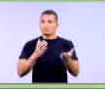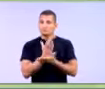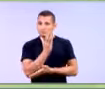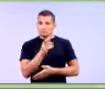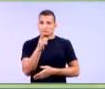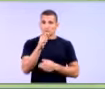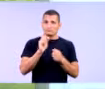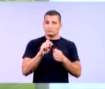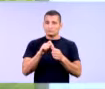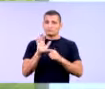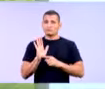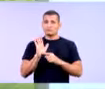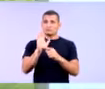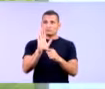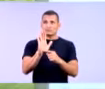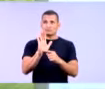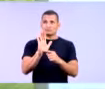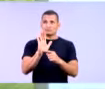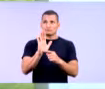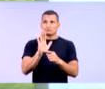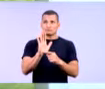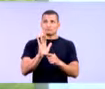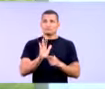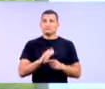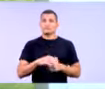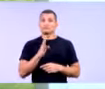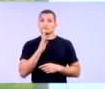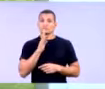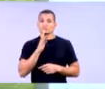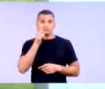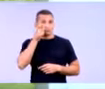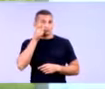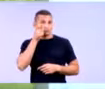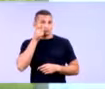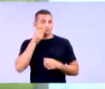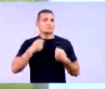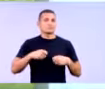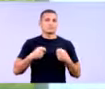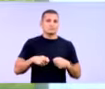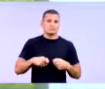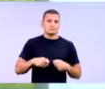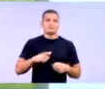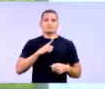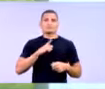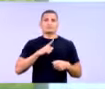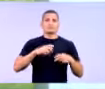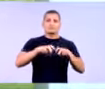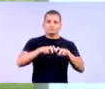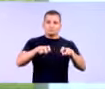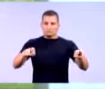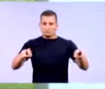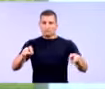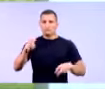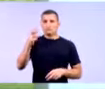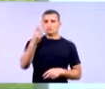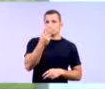apresentação que o conhecimento científico exige, né? Forma-se uma banca com 2 ou